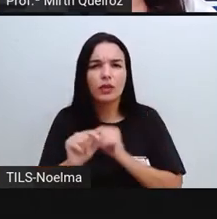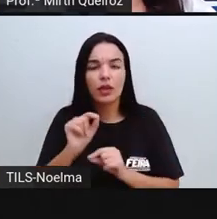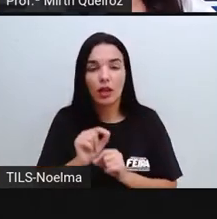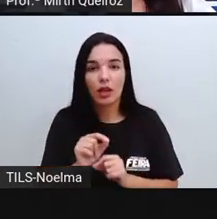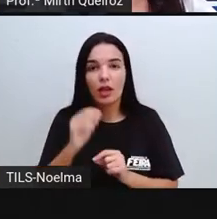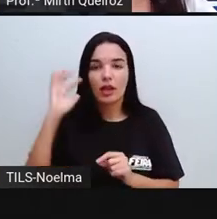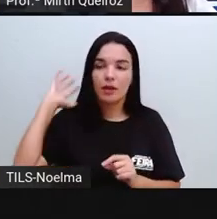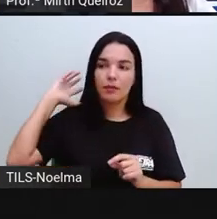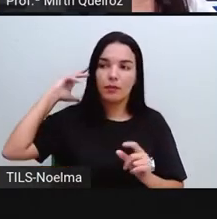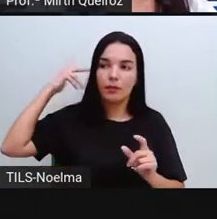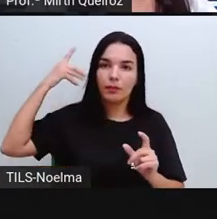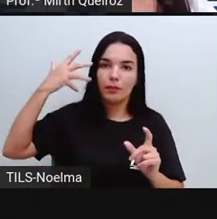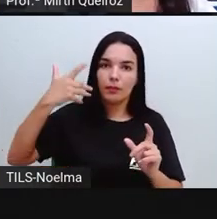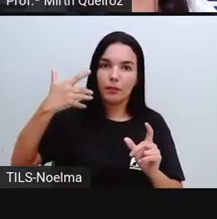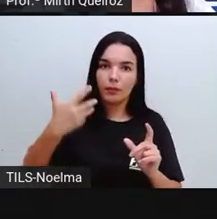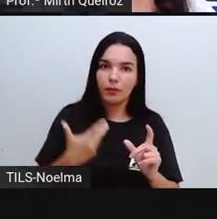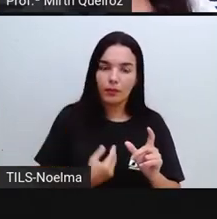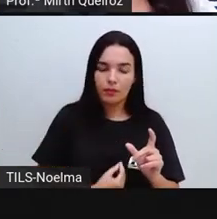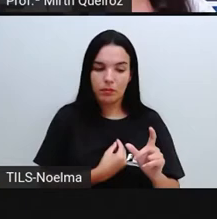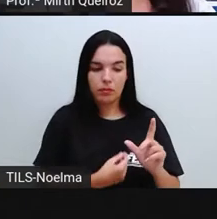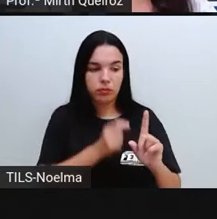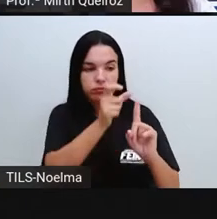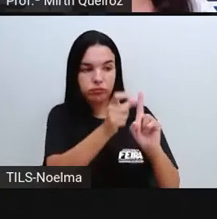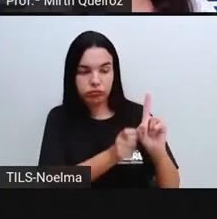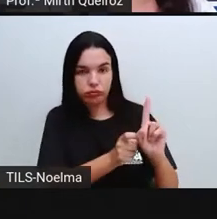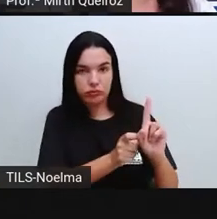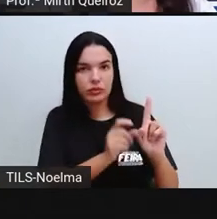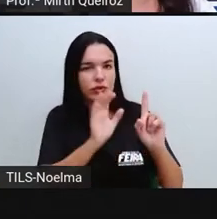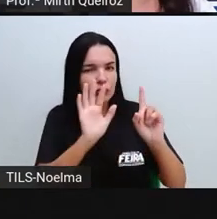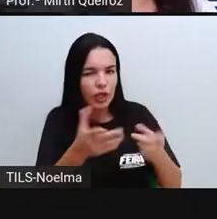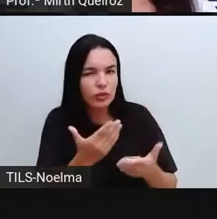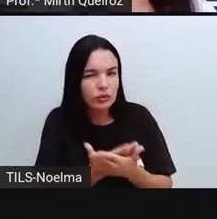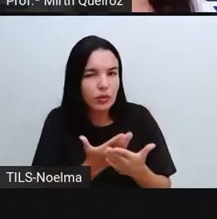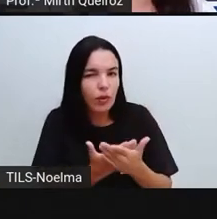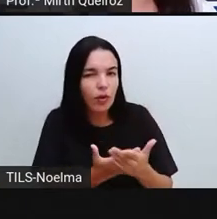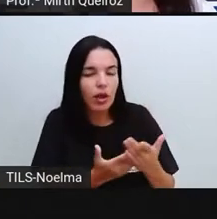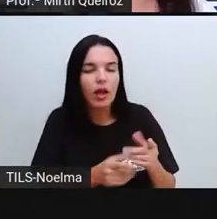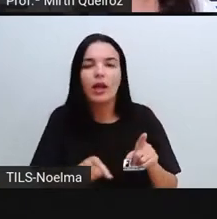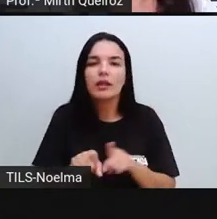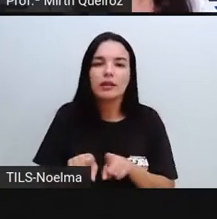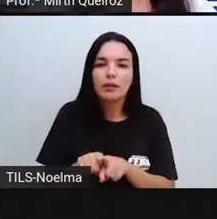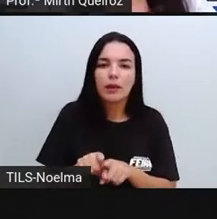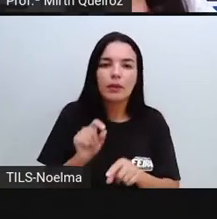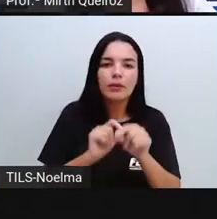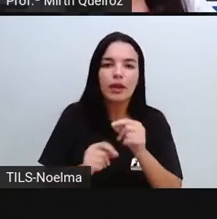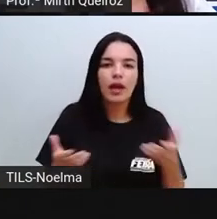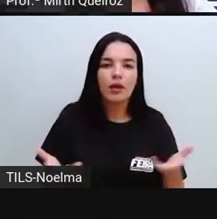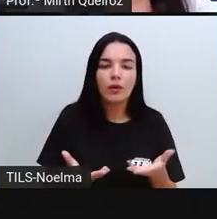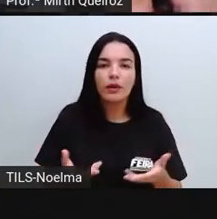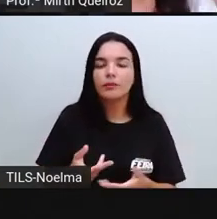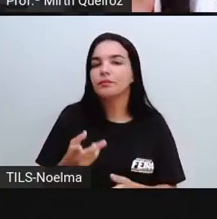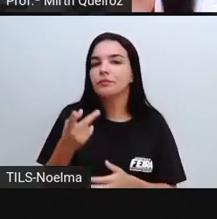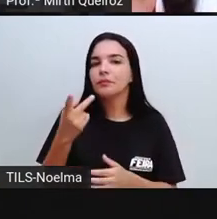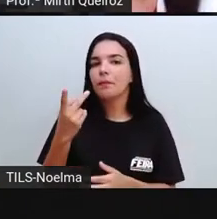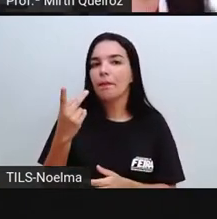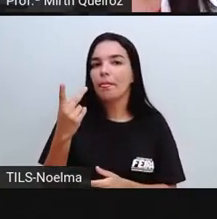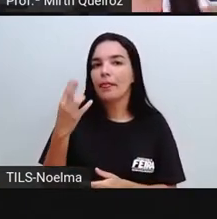e relatos pessoais? Bom, a gente já estudou sobre biografia, sobre autobiografia, e nós estudamos